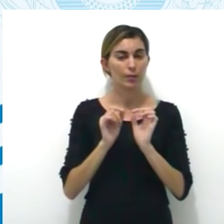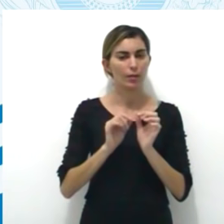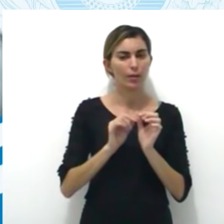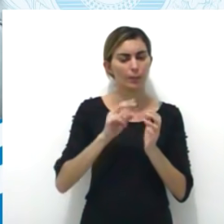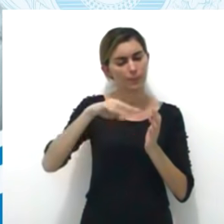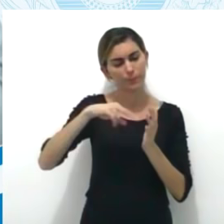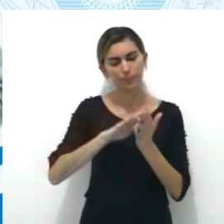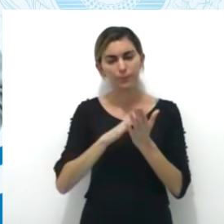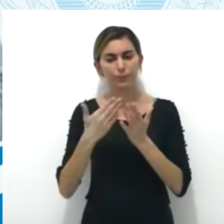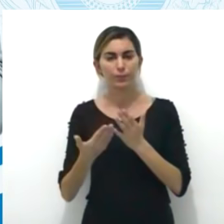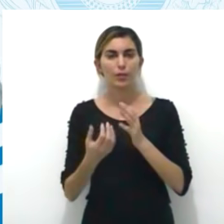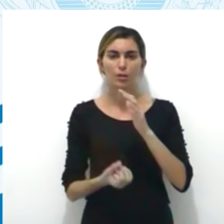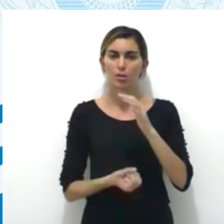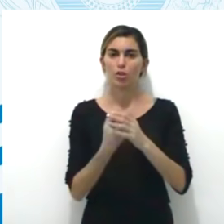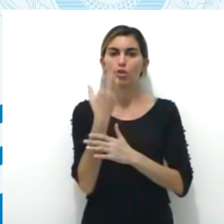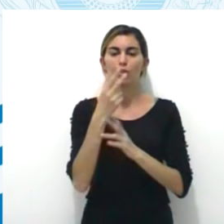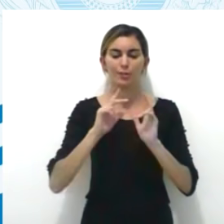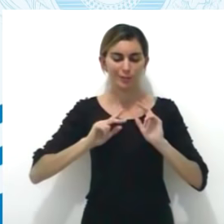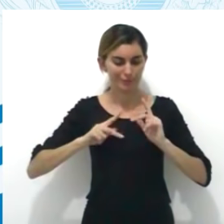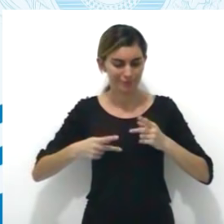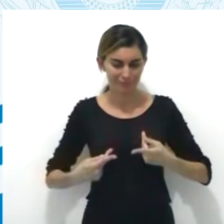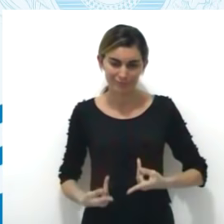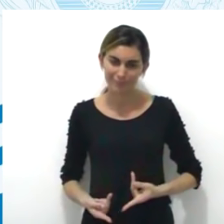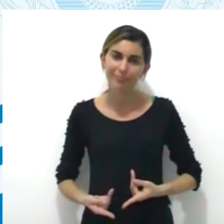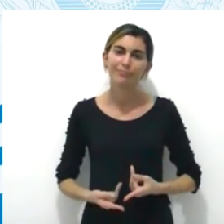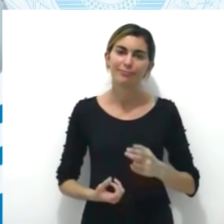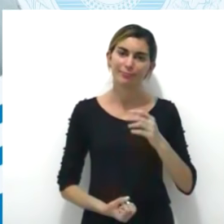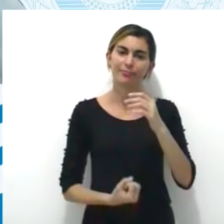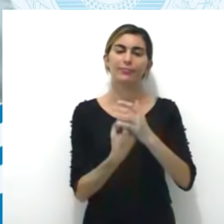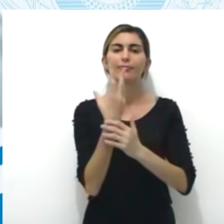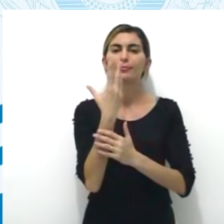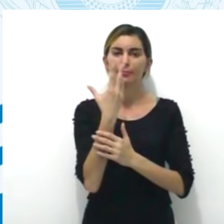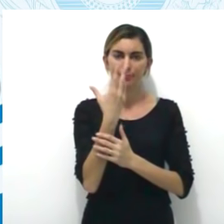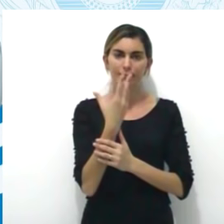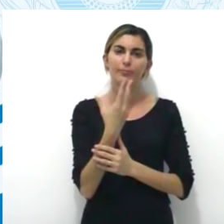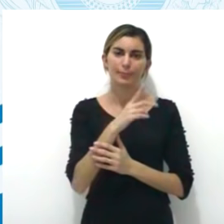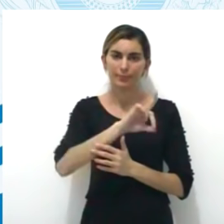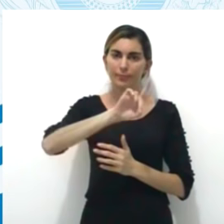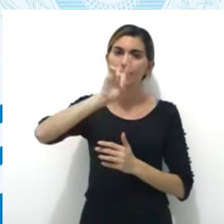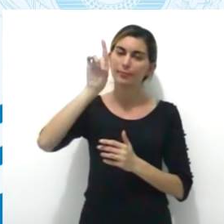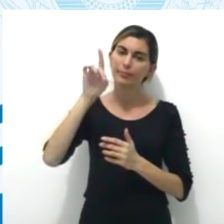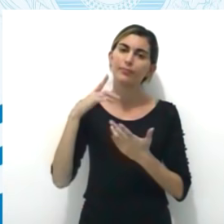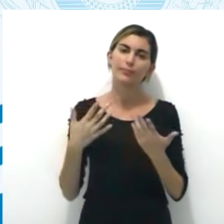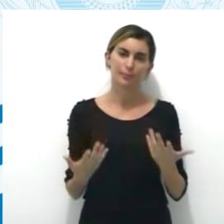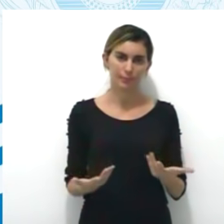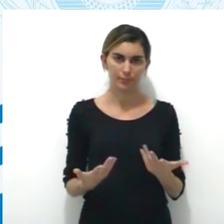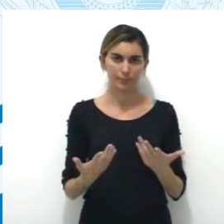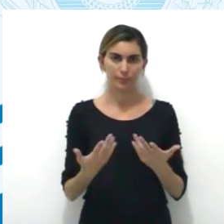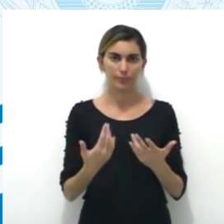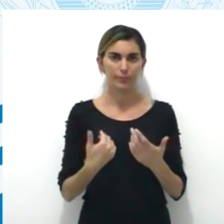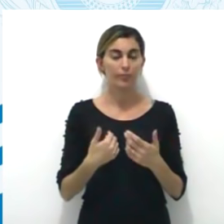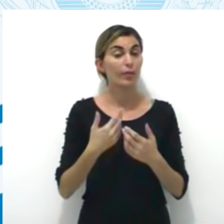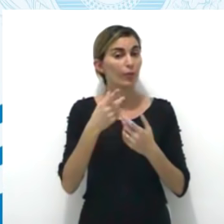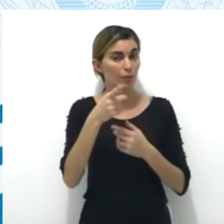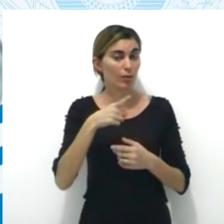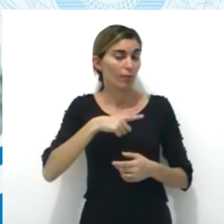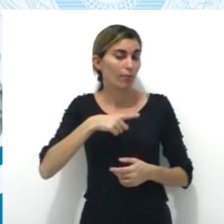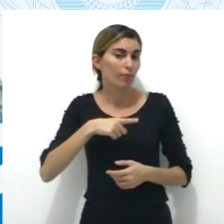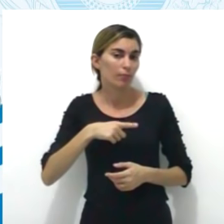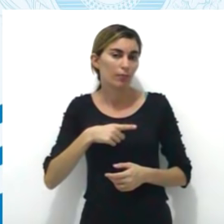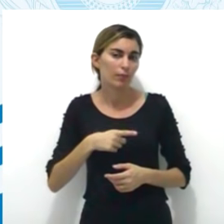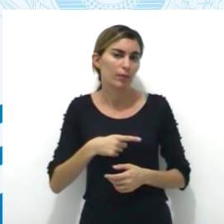Quem interpretou a existência humana pela criação de Deus. Aí vocês